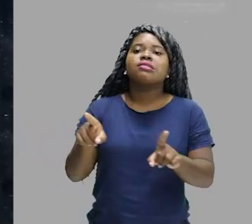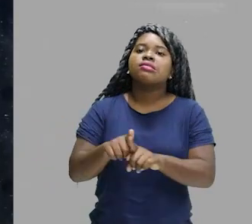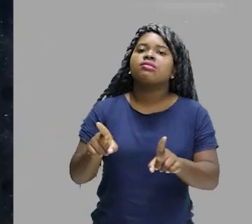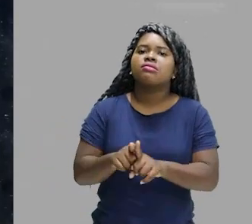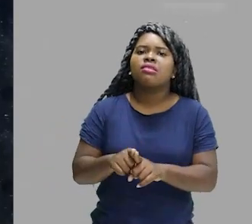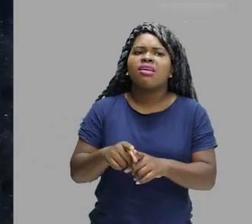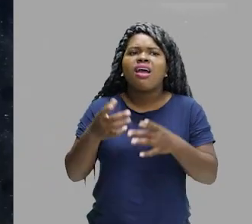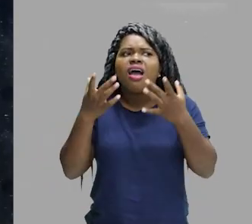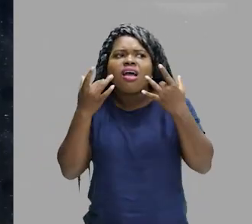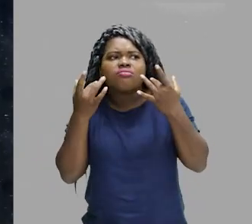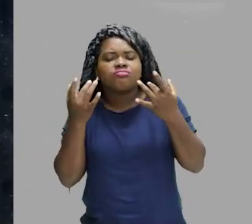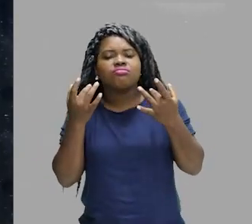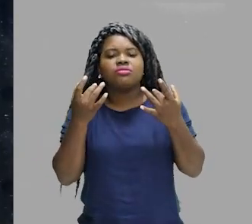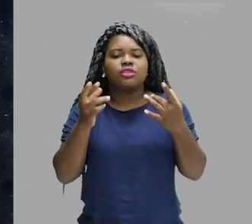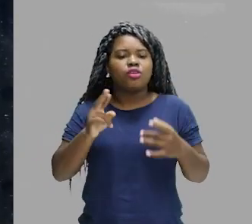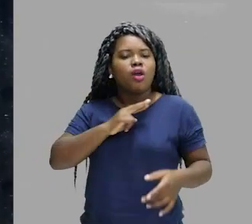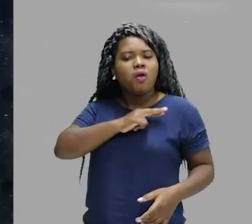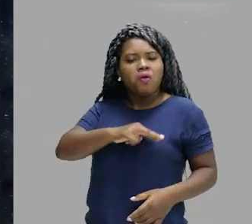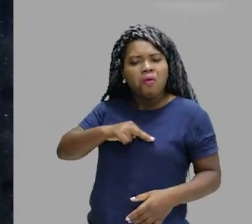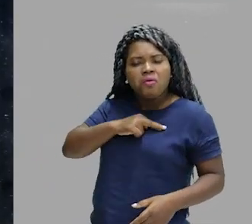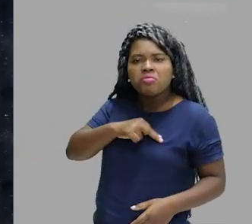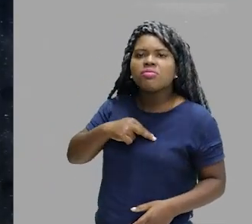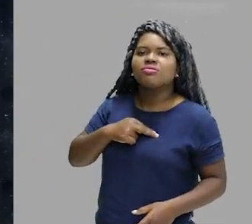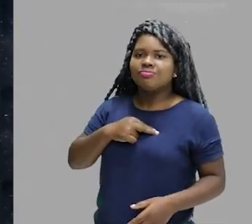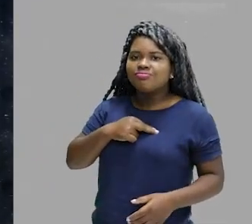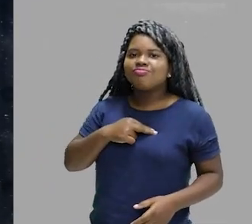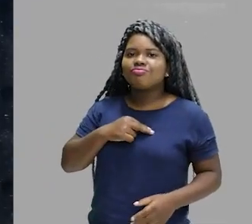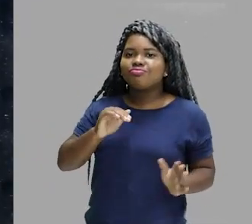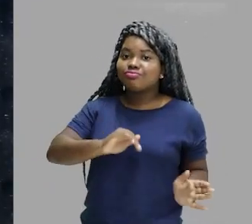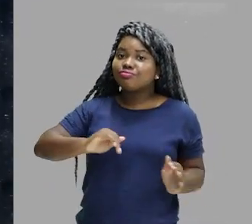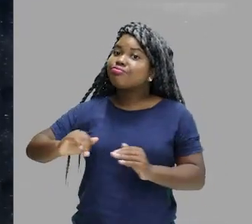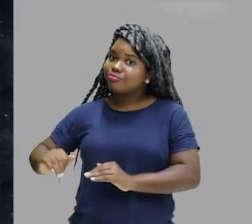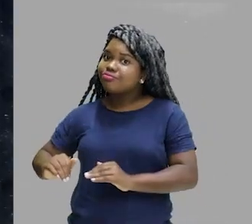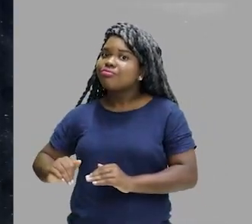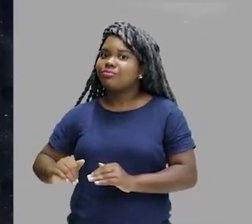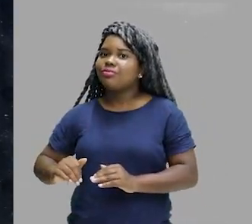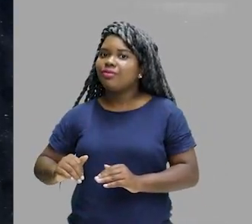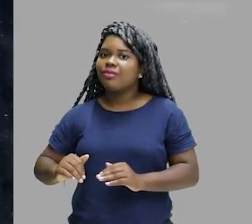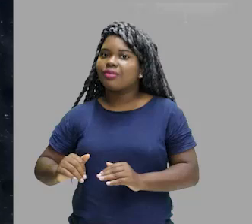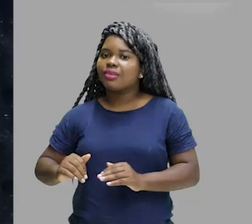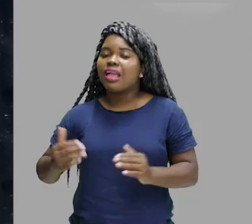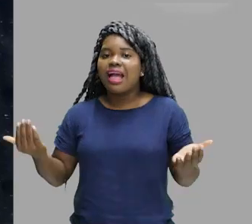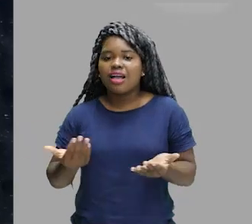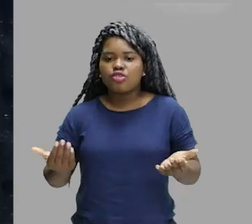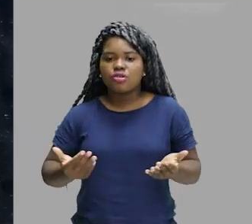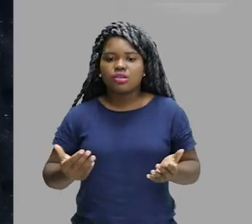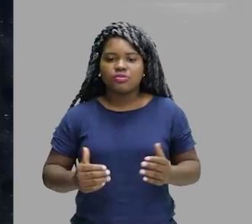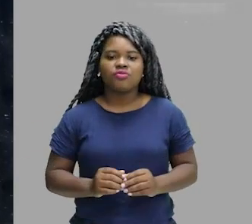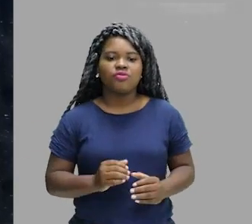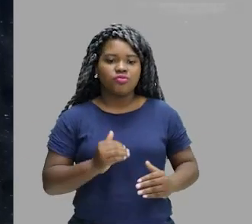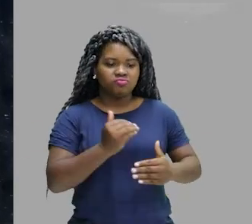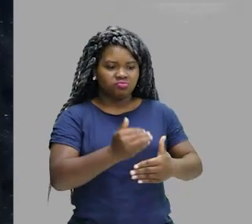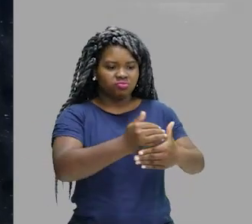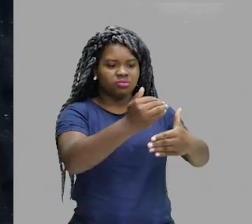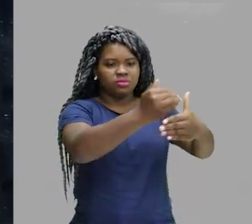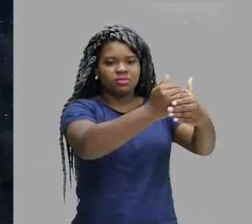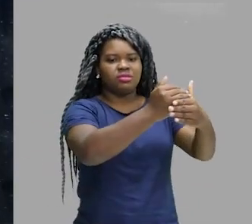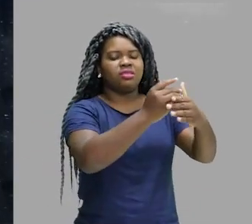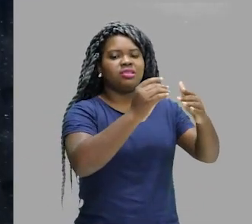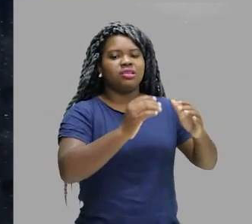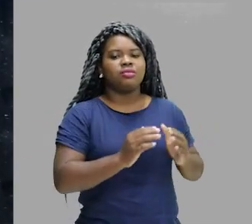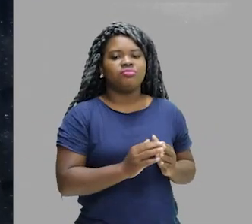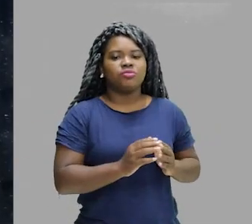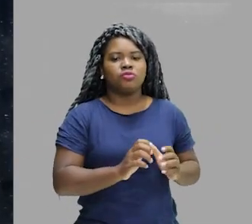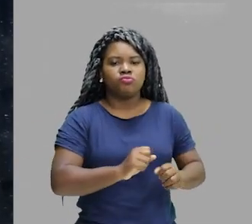algumas pessoas chamam de romântica. Ela passa a ter um caráter prático. Eu não vou construir mais palácios gigantescos, eu vou construir casas que sejam